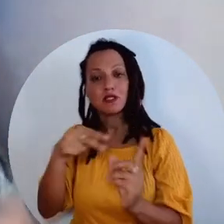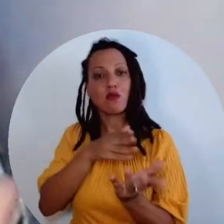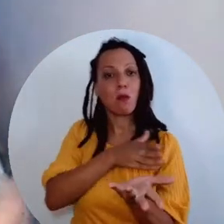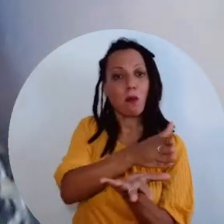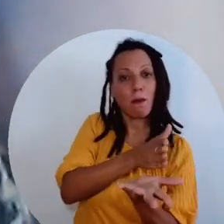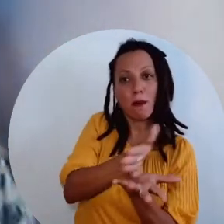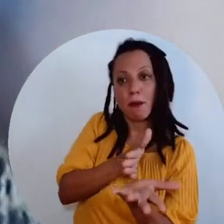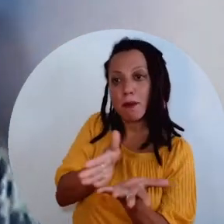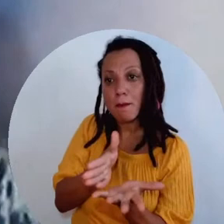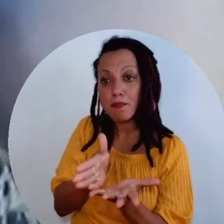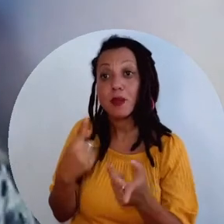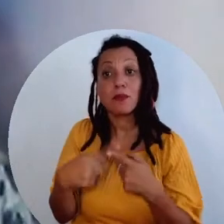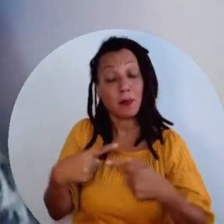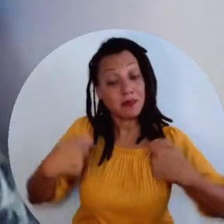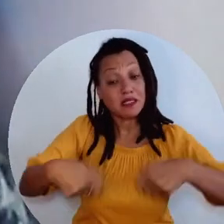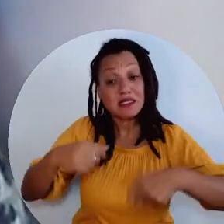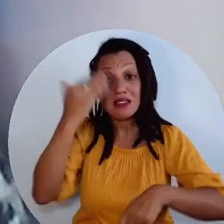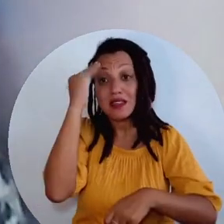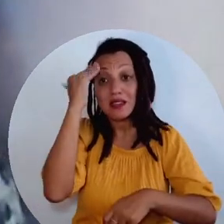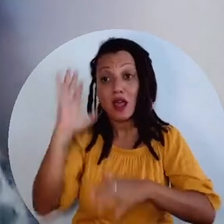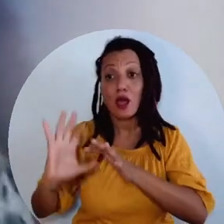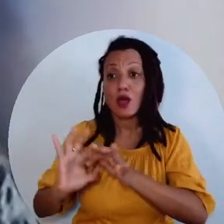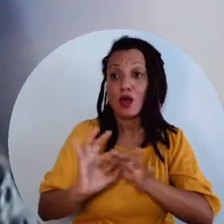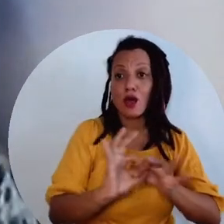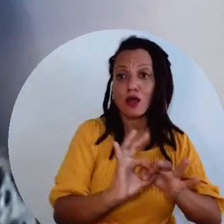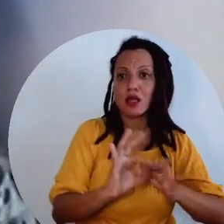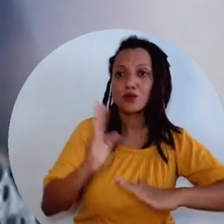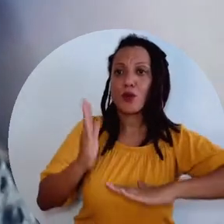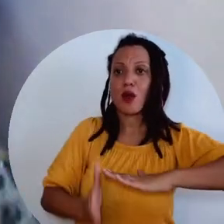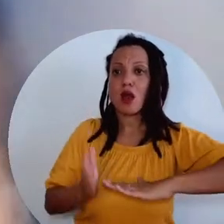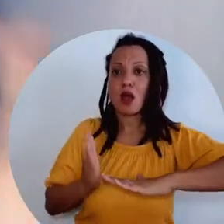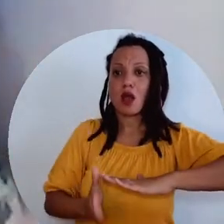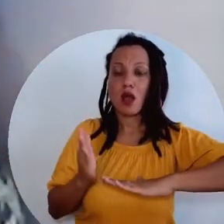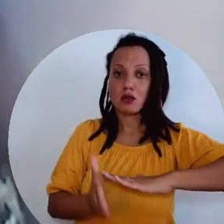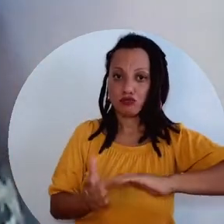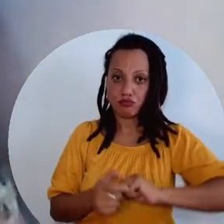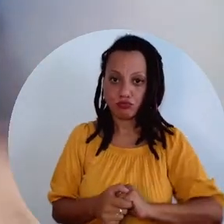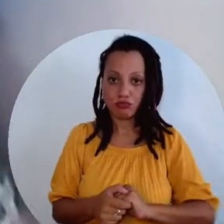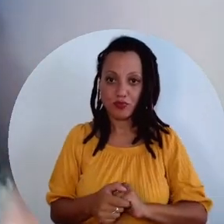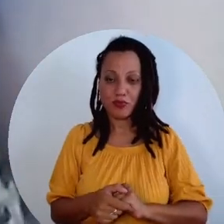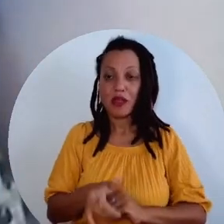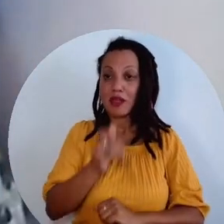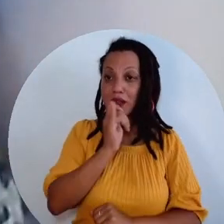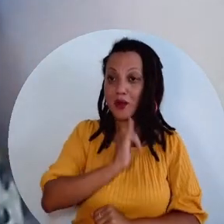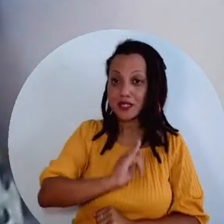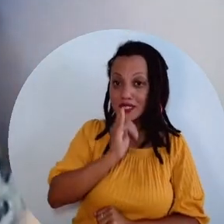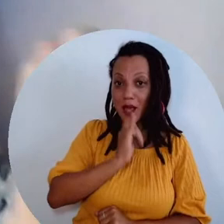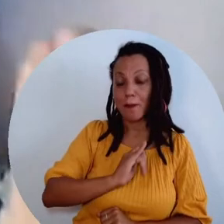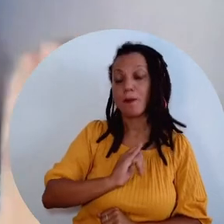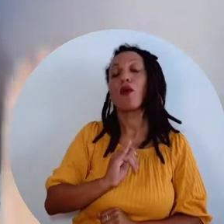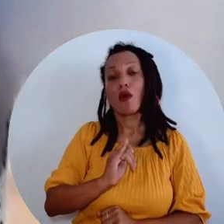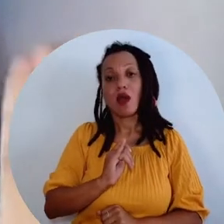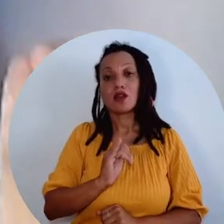entendo que essa localização ela é necessária e quando ela é feita, o parimento em